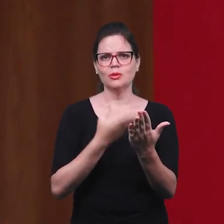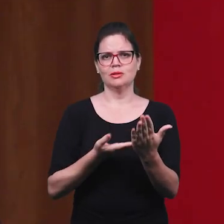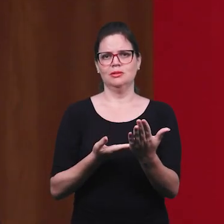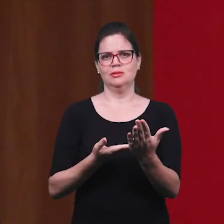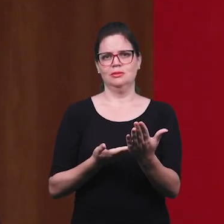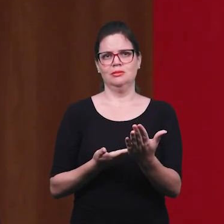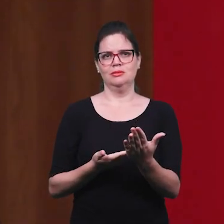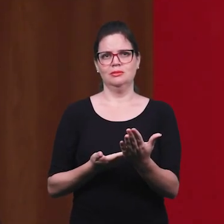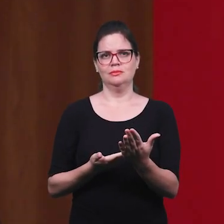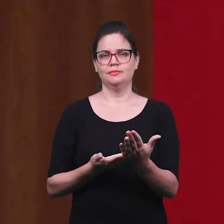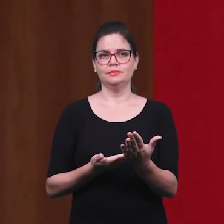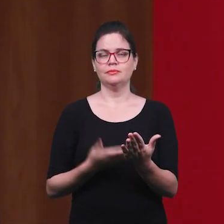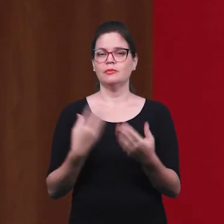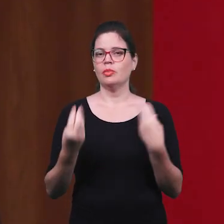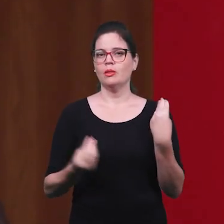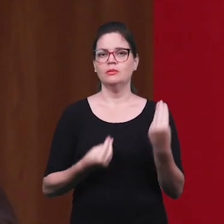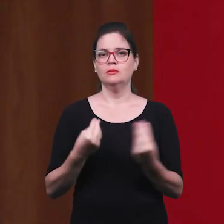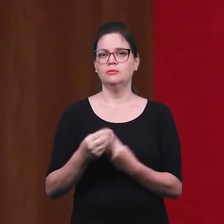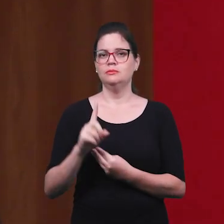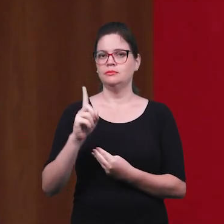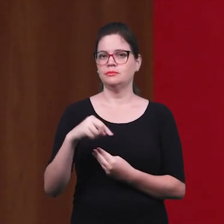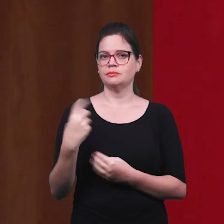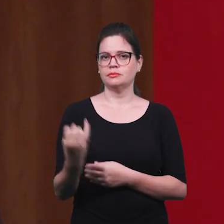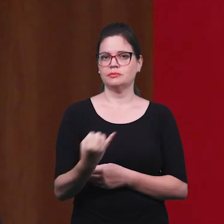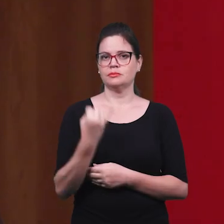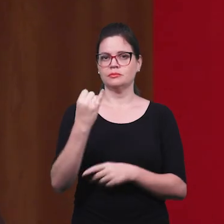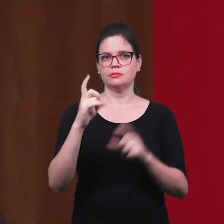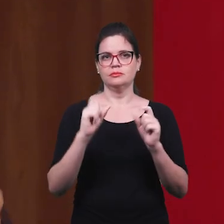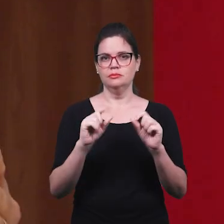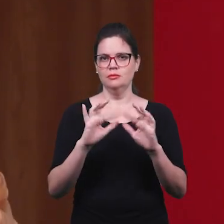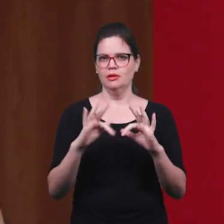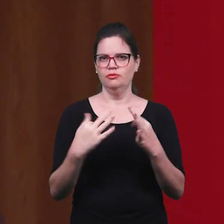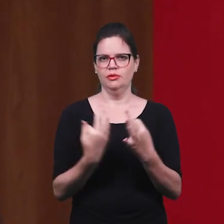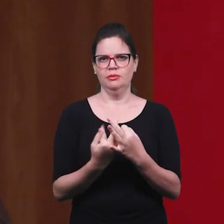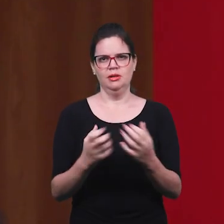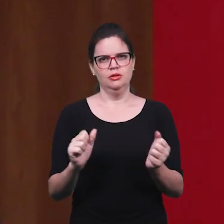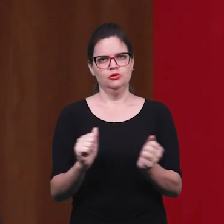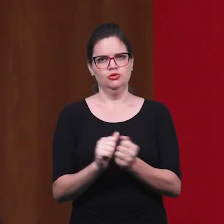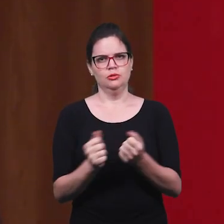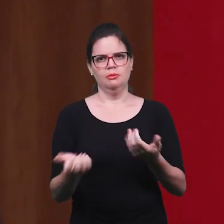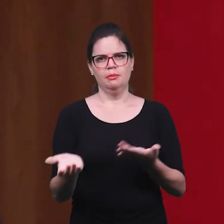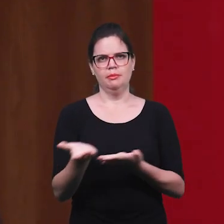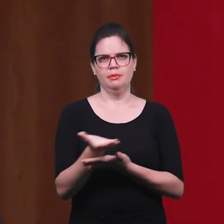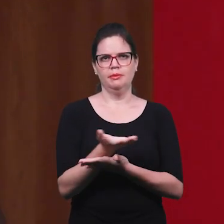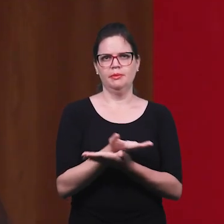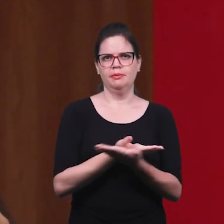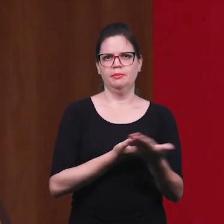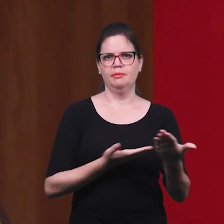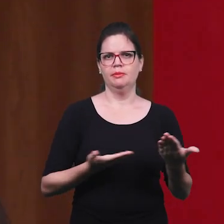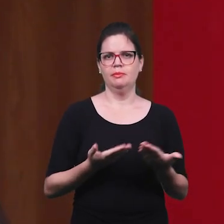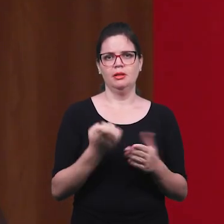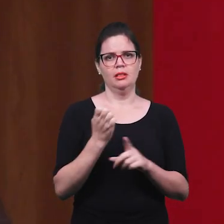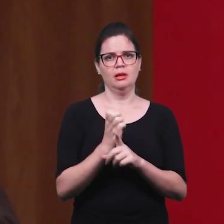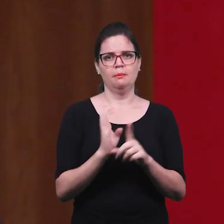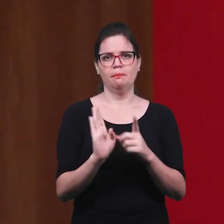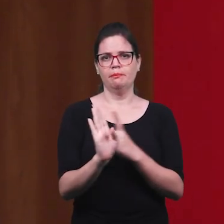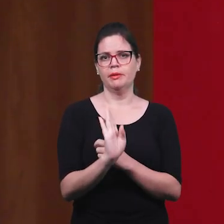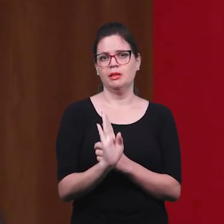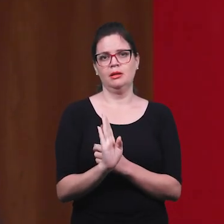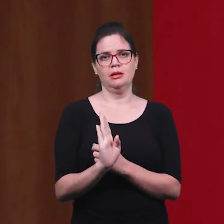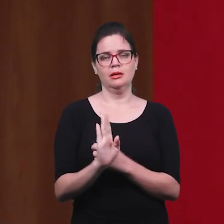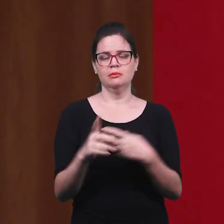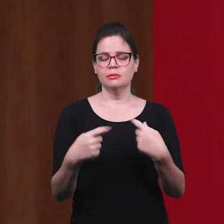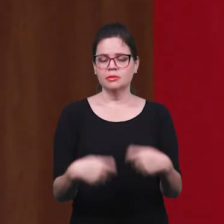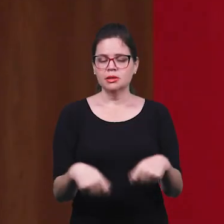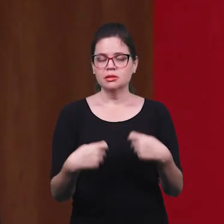até enfatizar a importância, né, de hoje as famílias estarem participando, pastor Marcelo, das escolas bíblicas